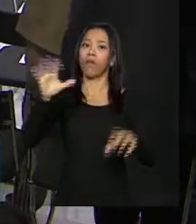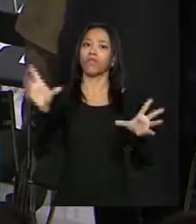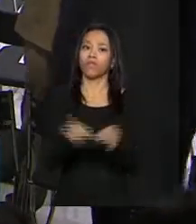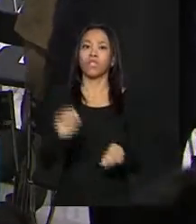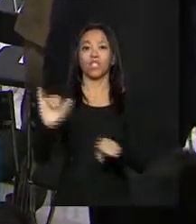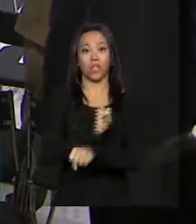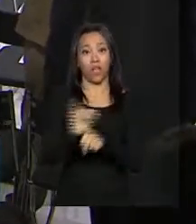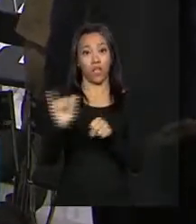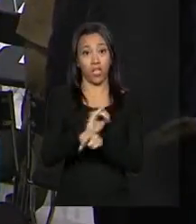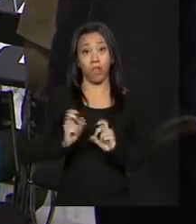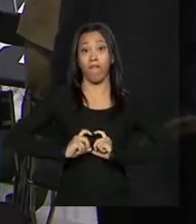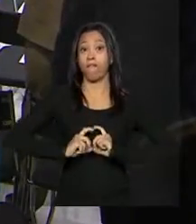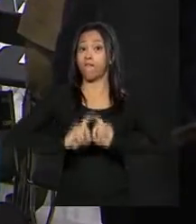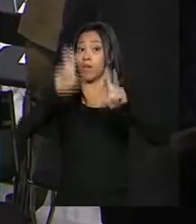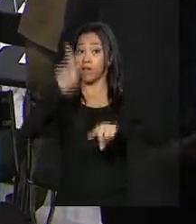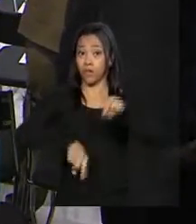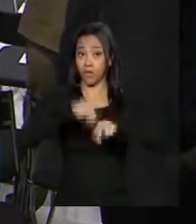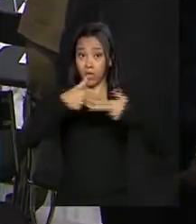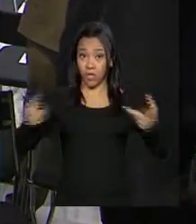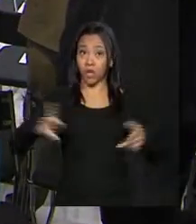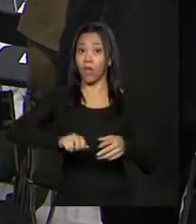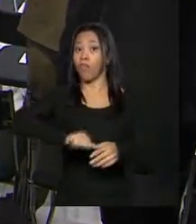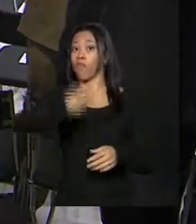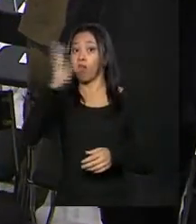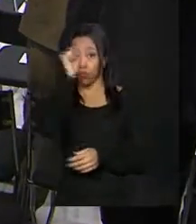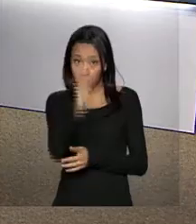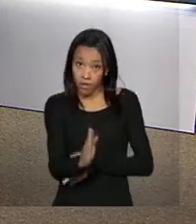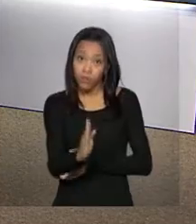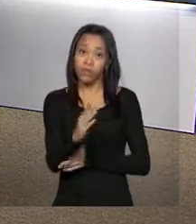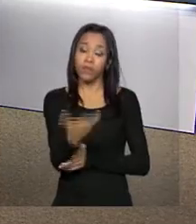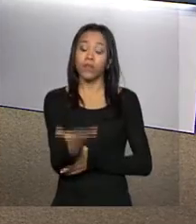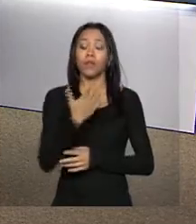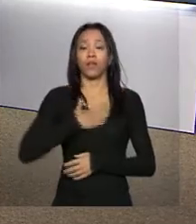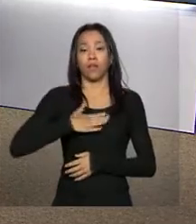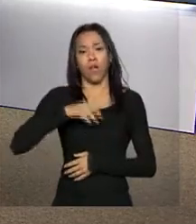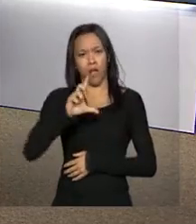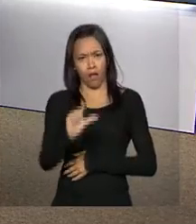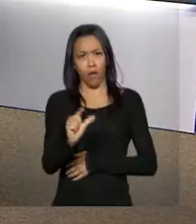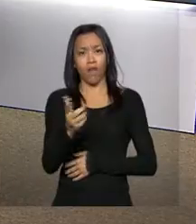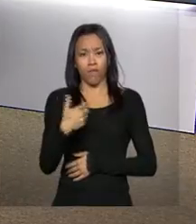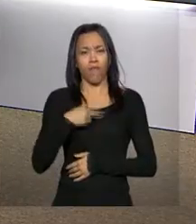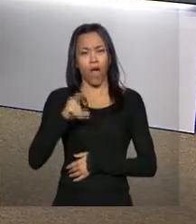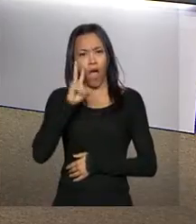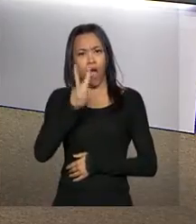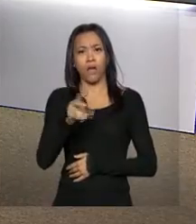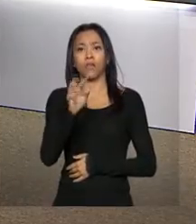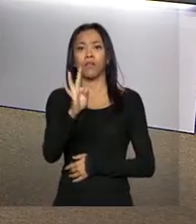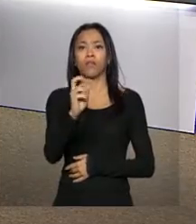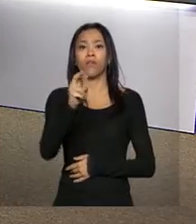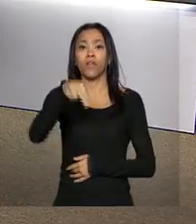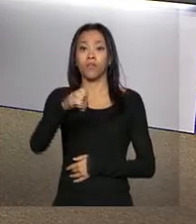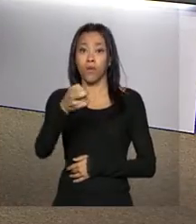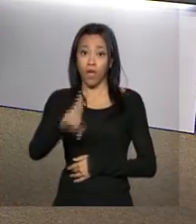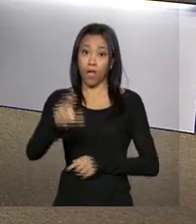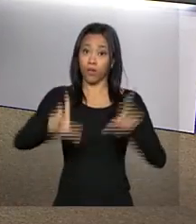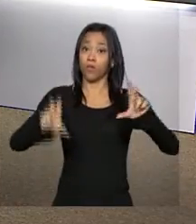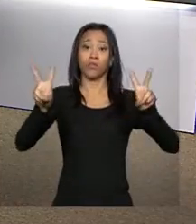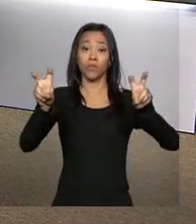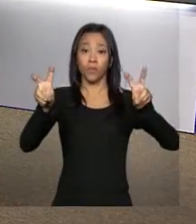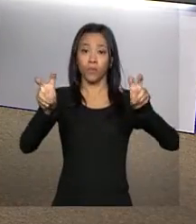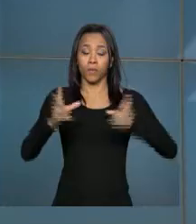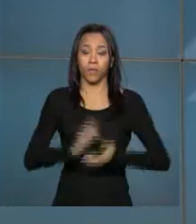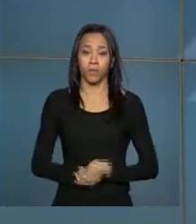as exportações brasileiras. E a partir de agora, você acompanha a cobertura da TV NBR sobre esse